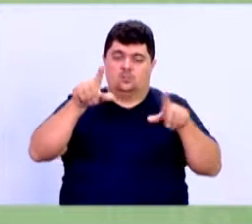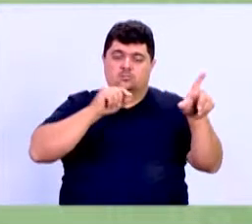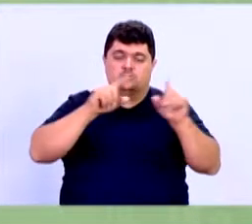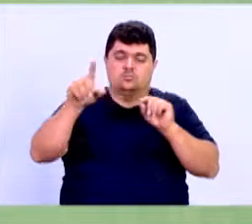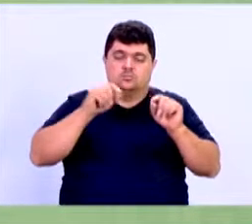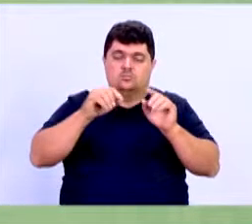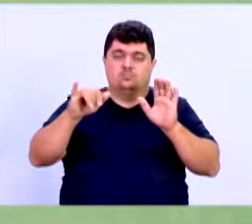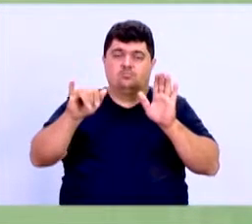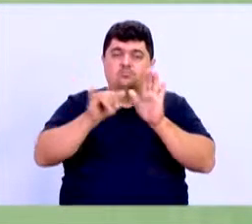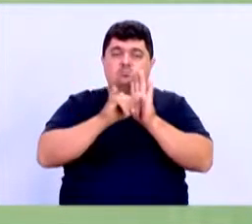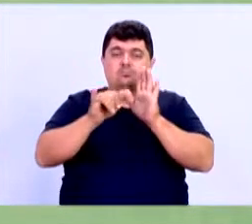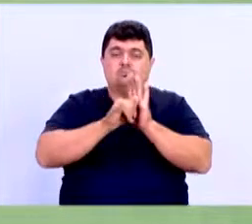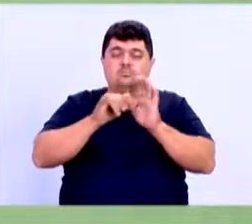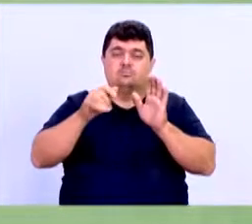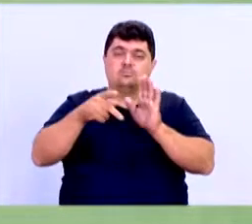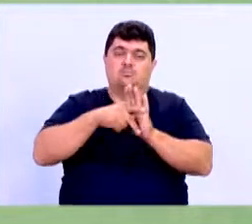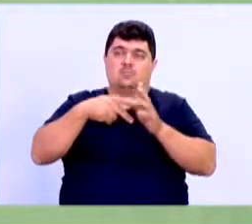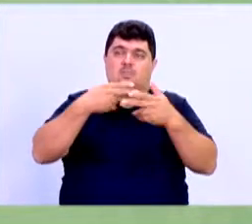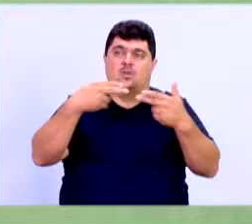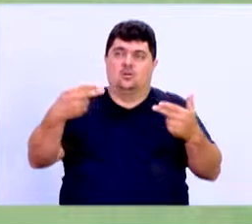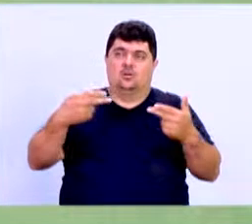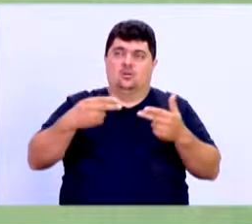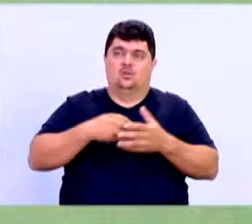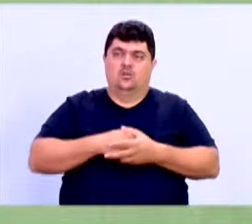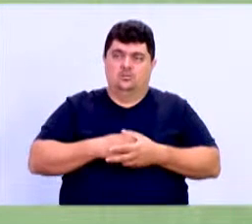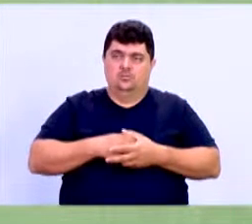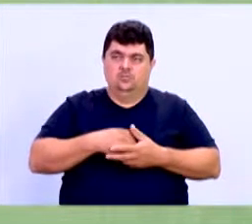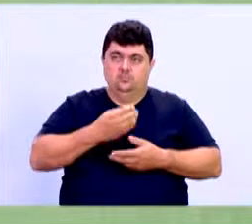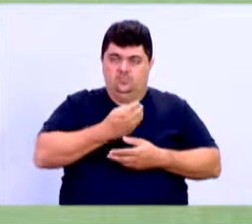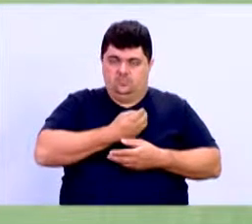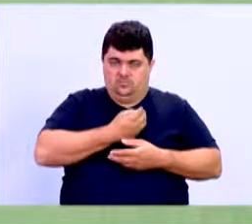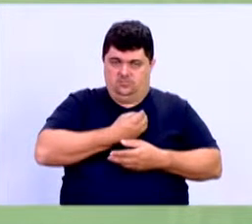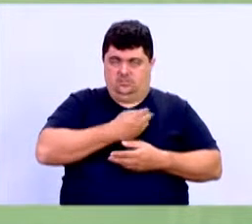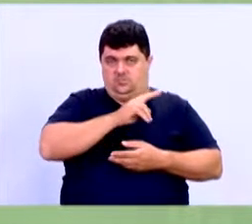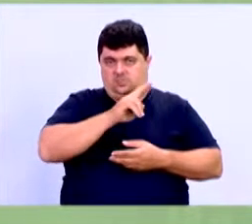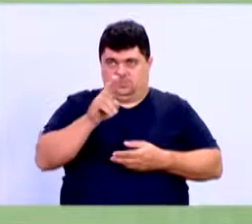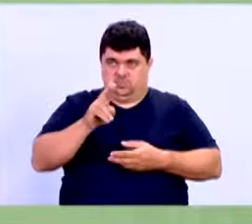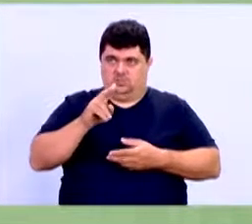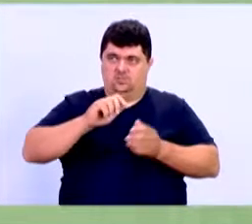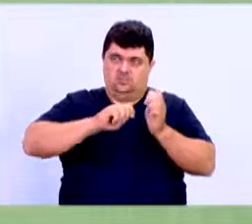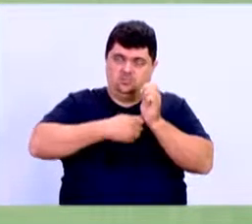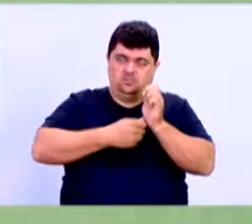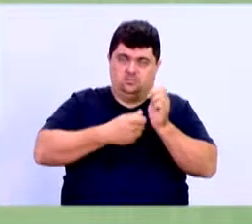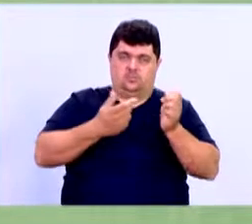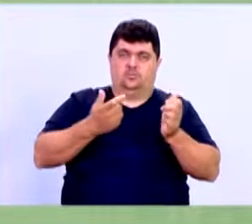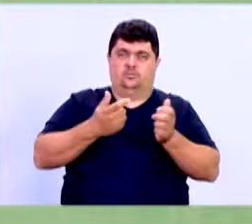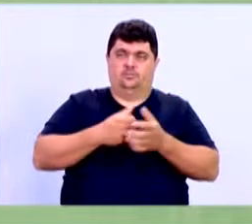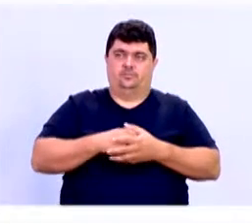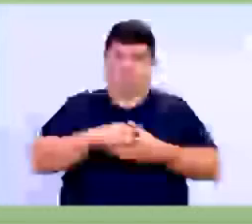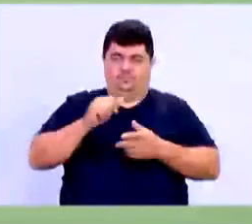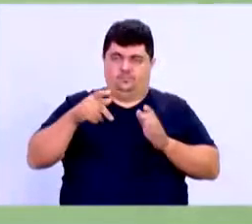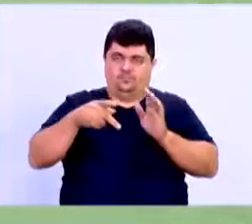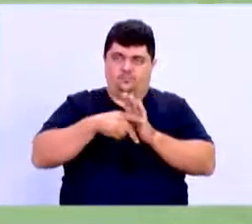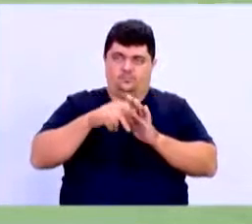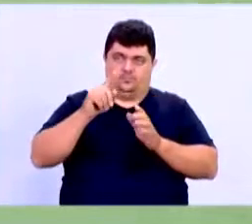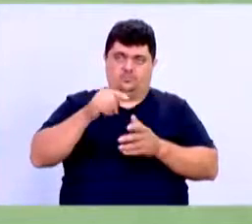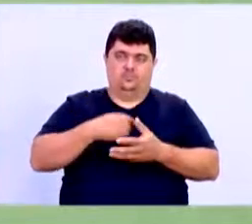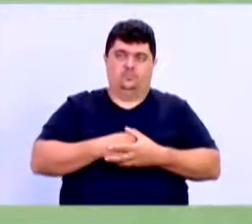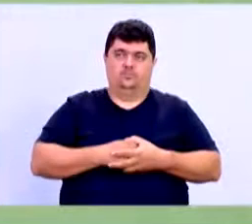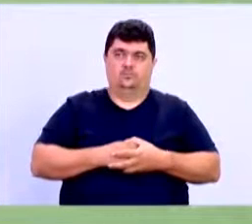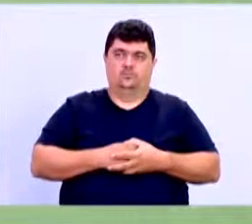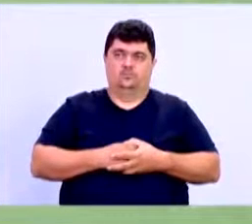a gente pode classificá-los entre descritivos, que representam características intrínsecas de uma entidade,